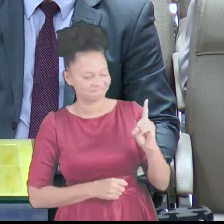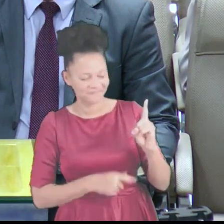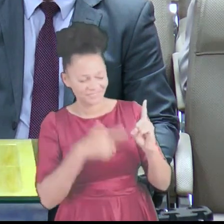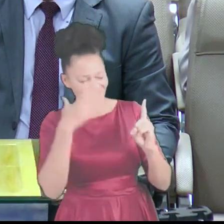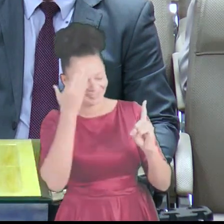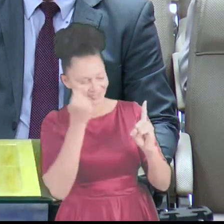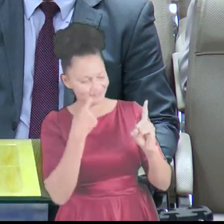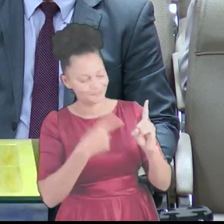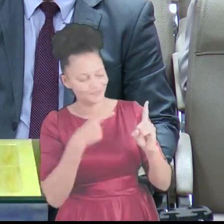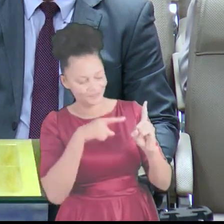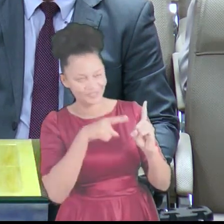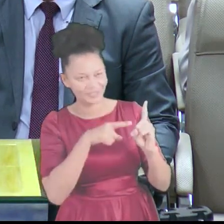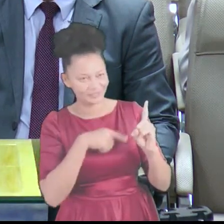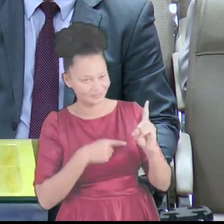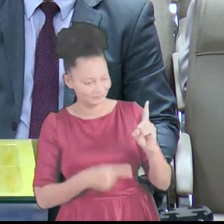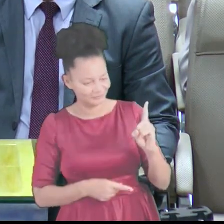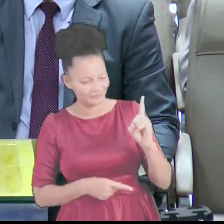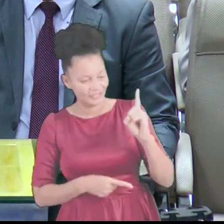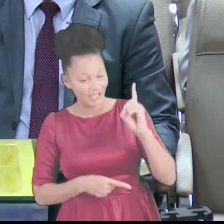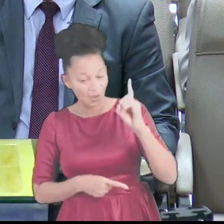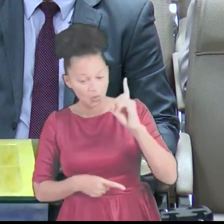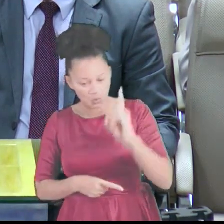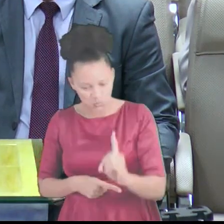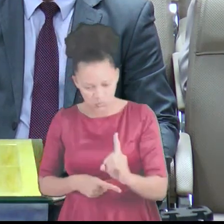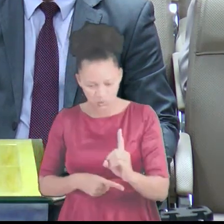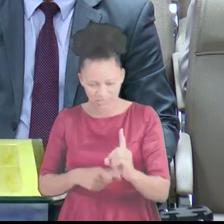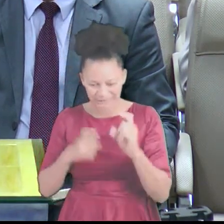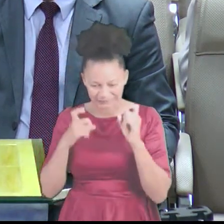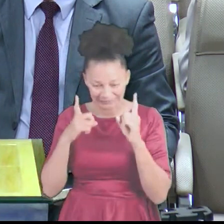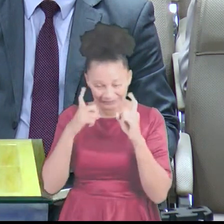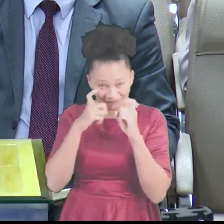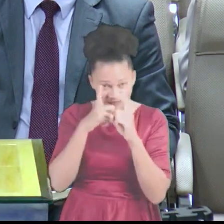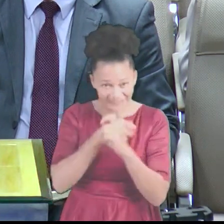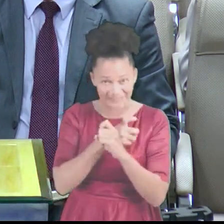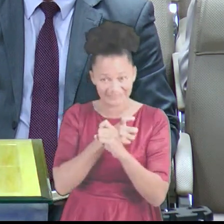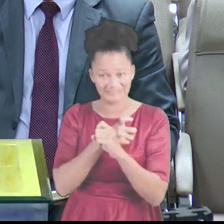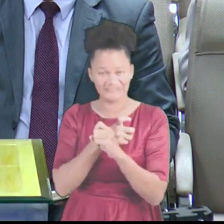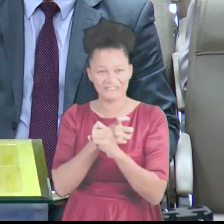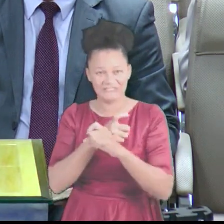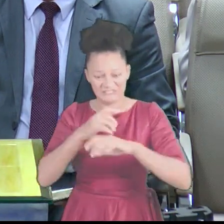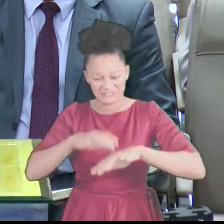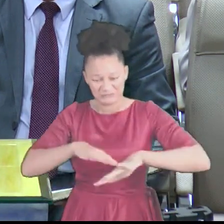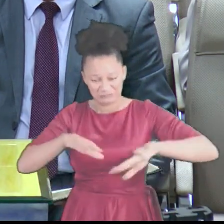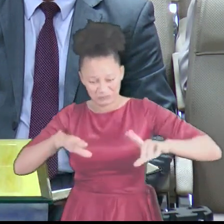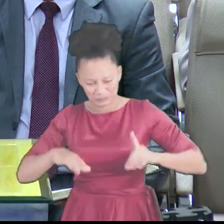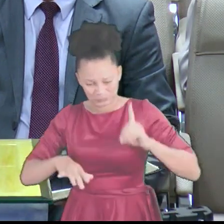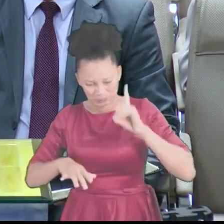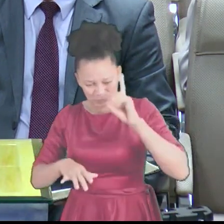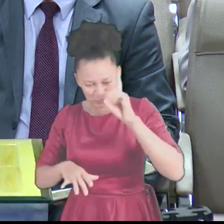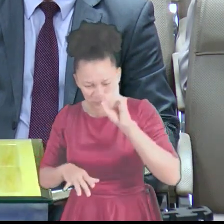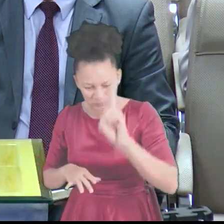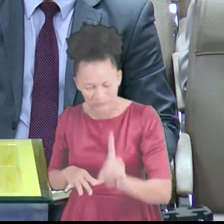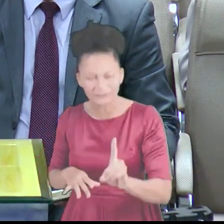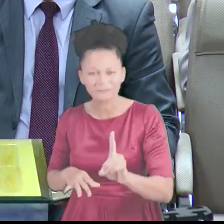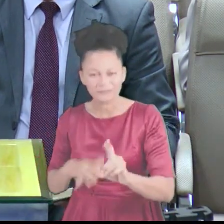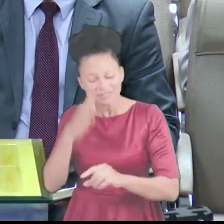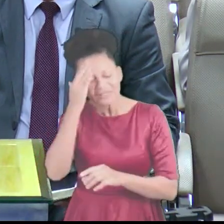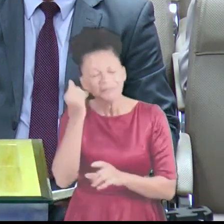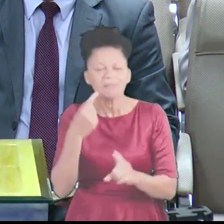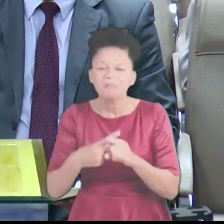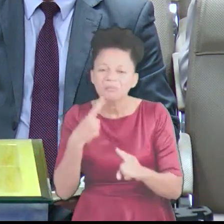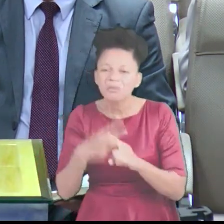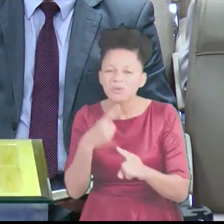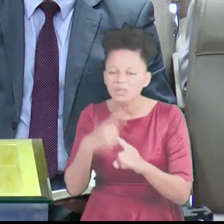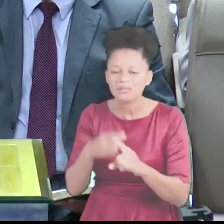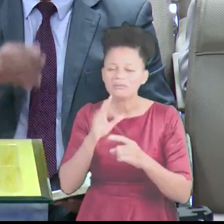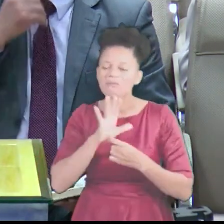Sabe por que você está dentro deste vale? Sabe por que Deus lhe colocou no meio? Sabe por que Deus